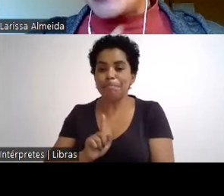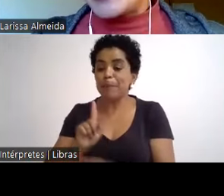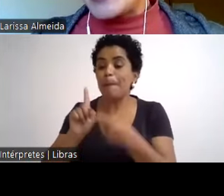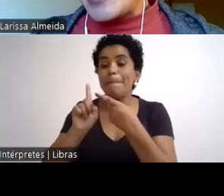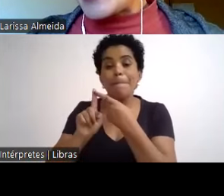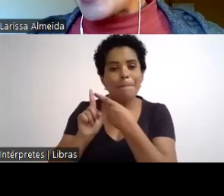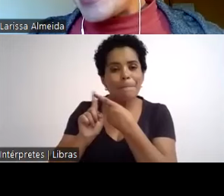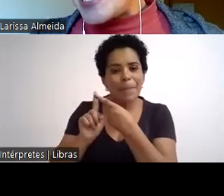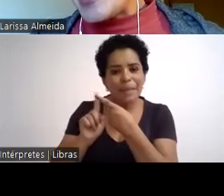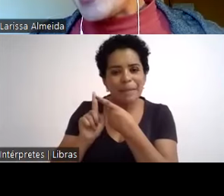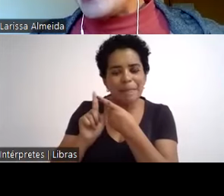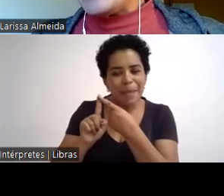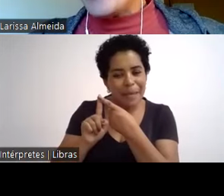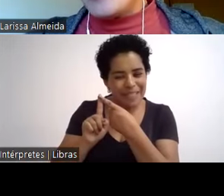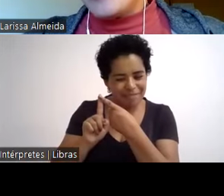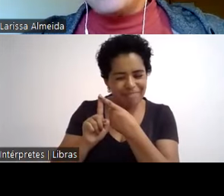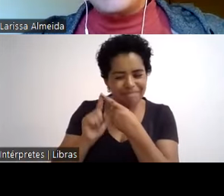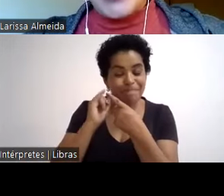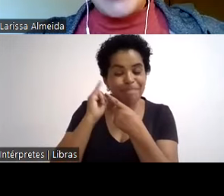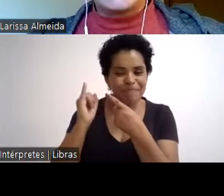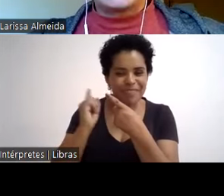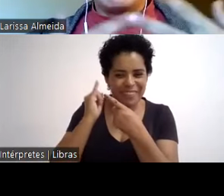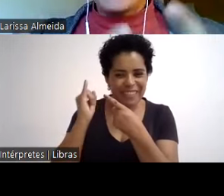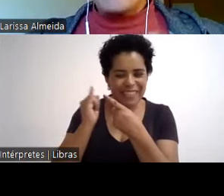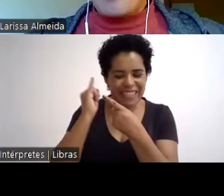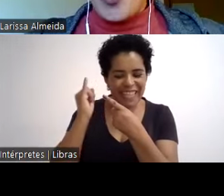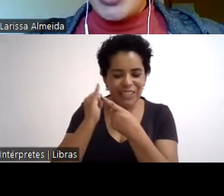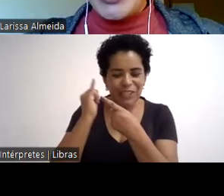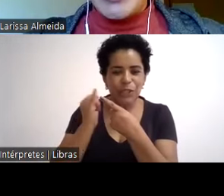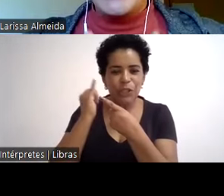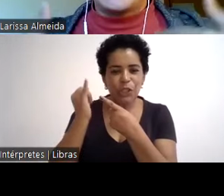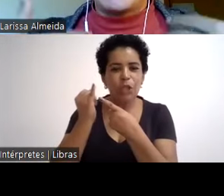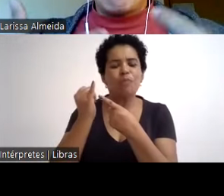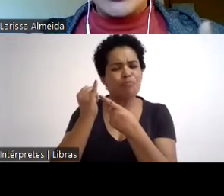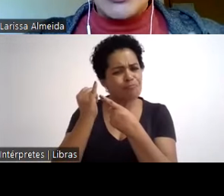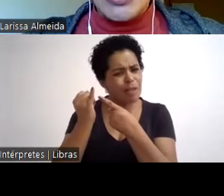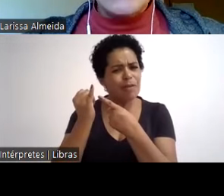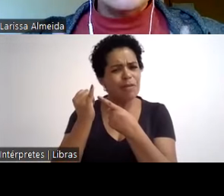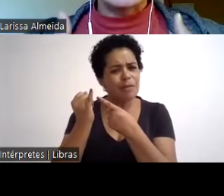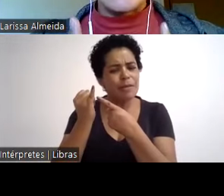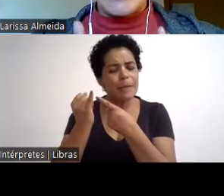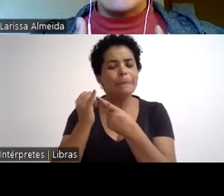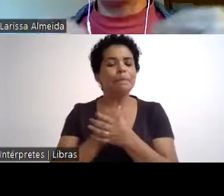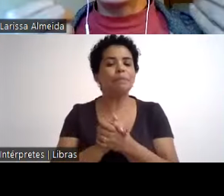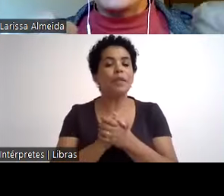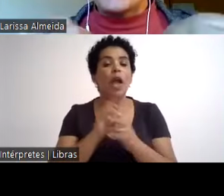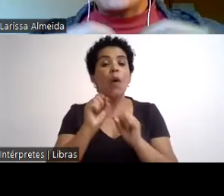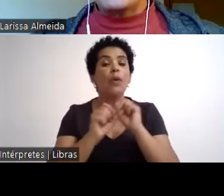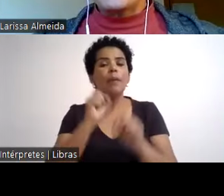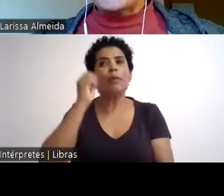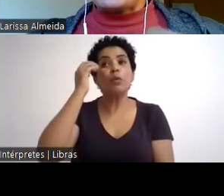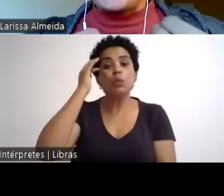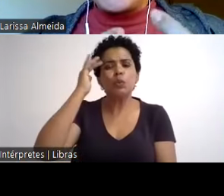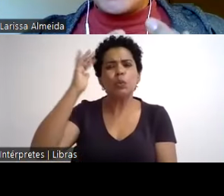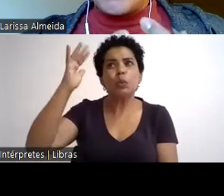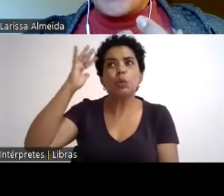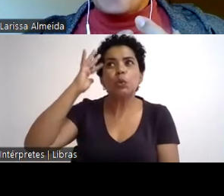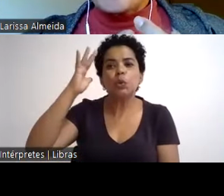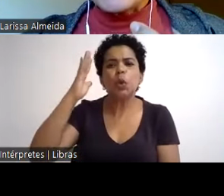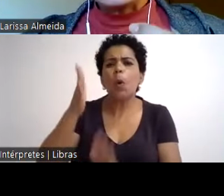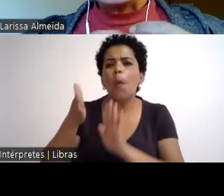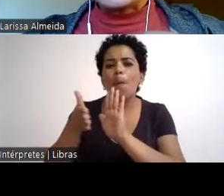que precisa ter, e aí Ildma traz muito forte, né, isso na fala dela, que é o sonho, o